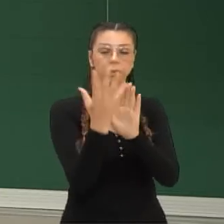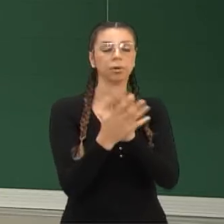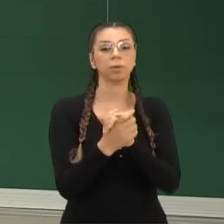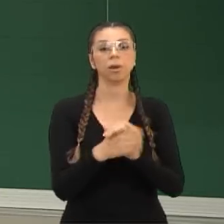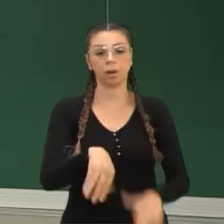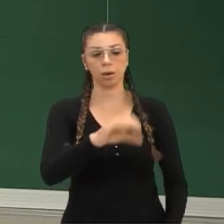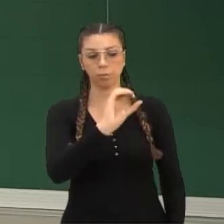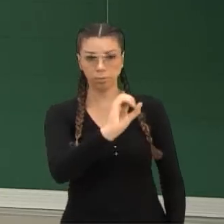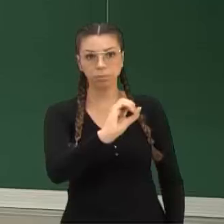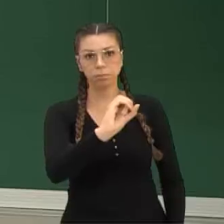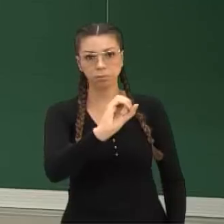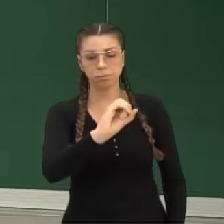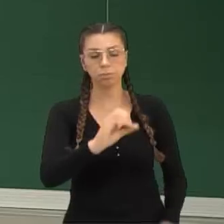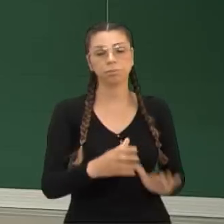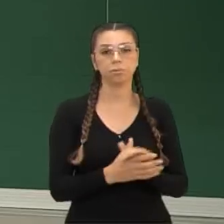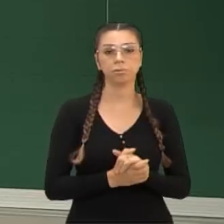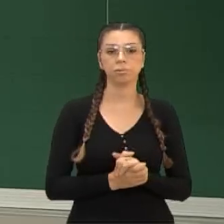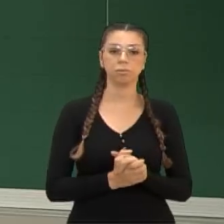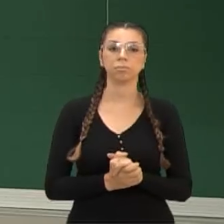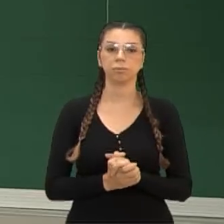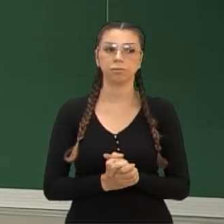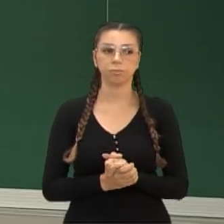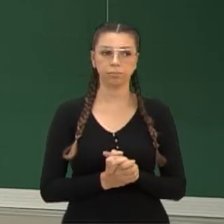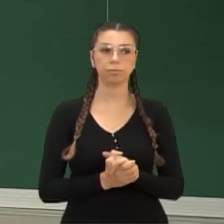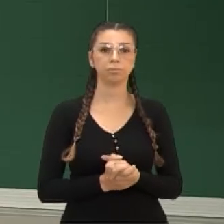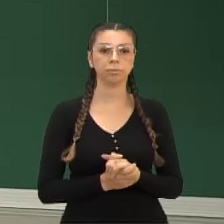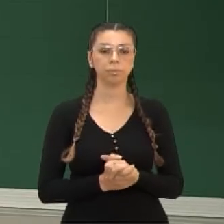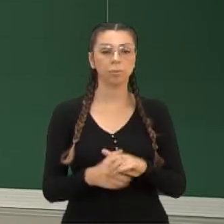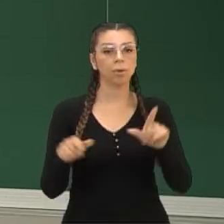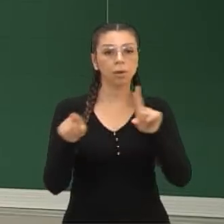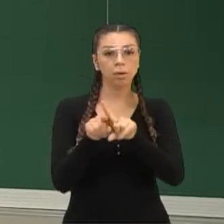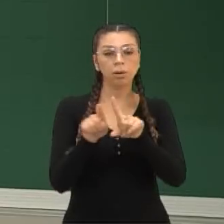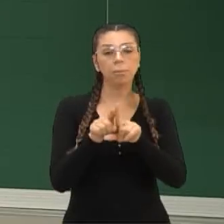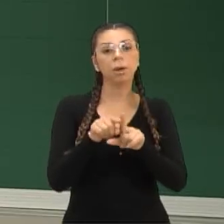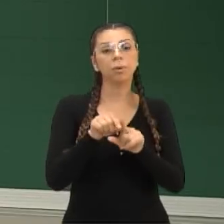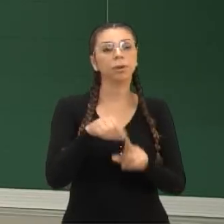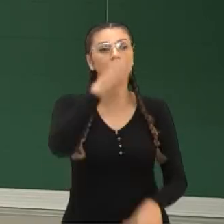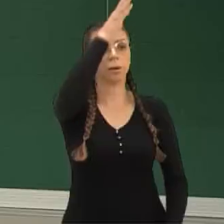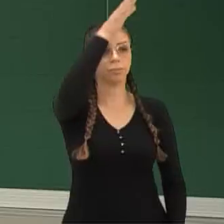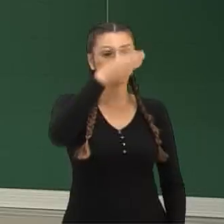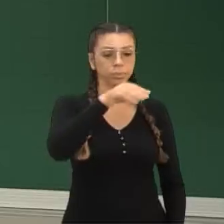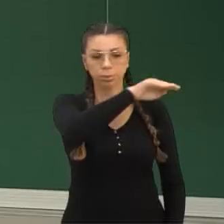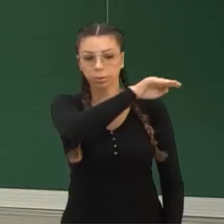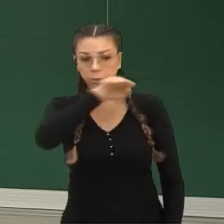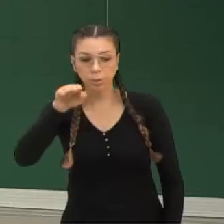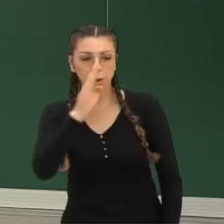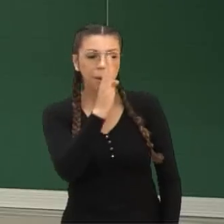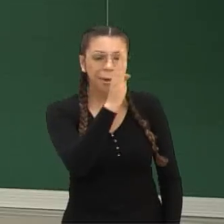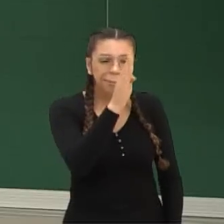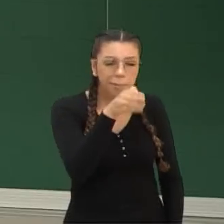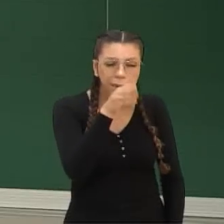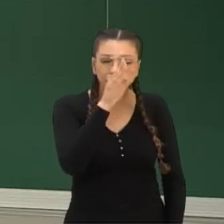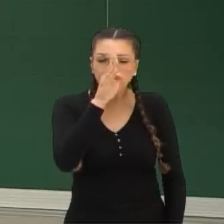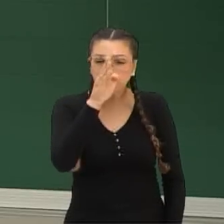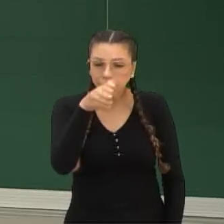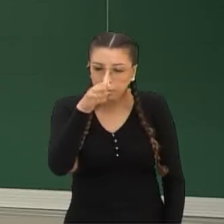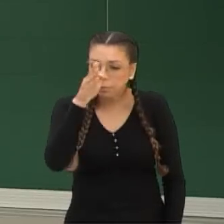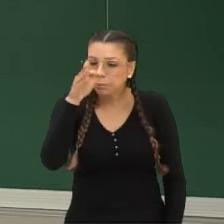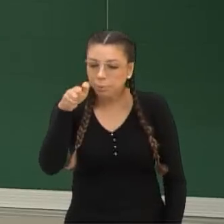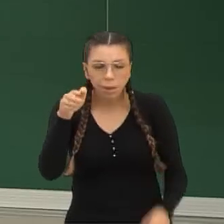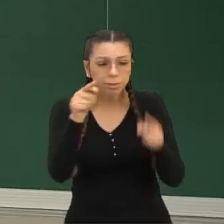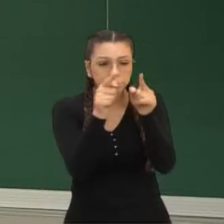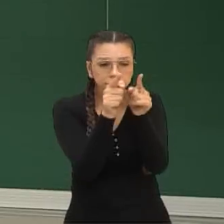0. E aí, a gente vai fazer marcações com o mesmo espaço, certo?